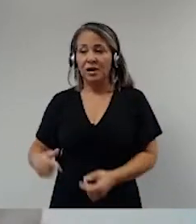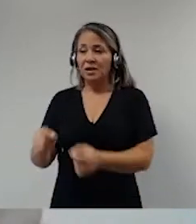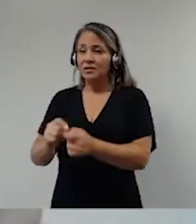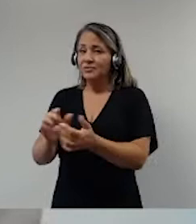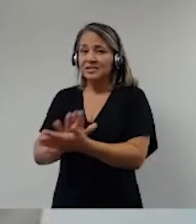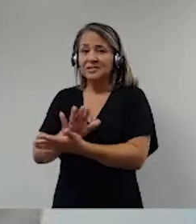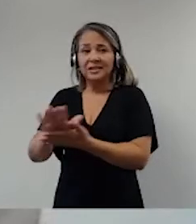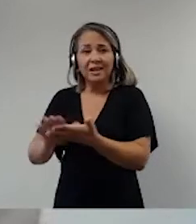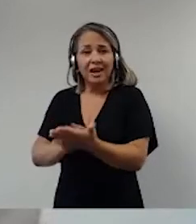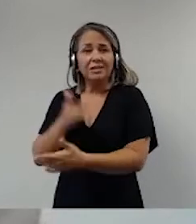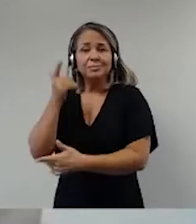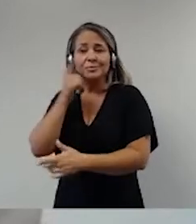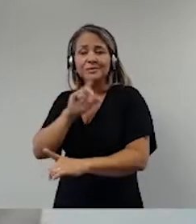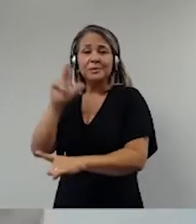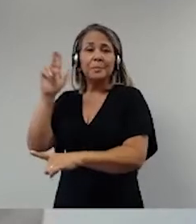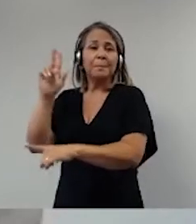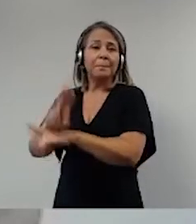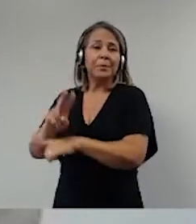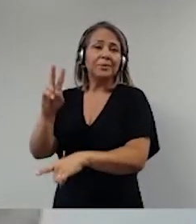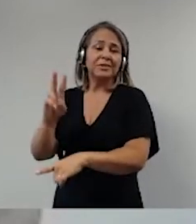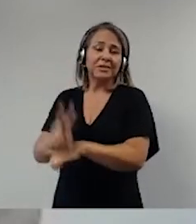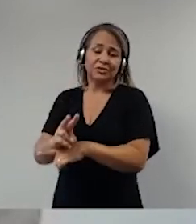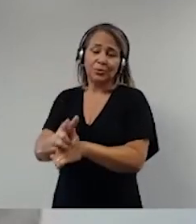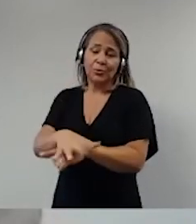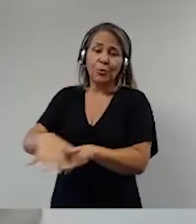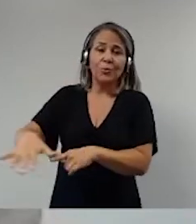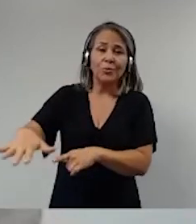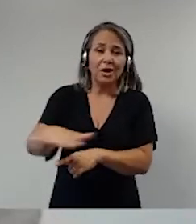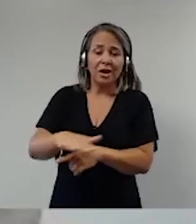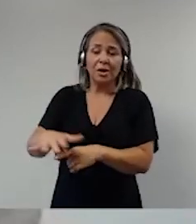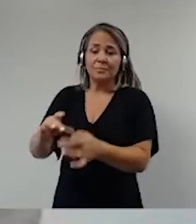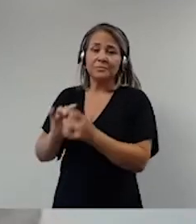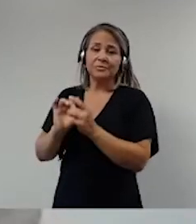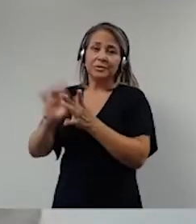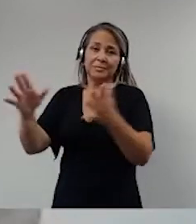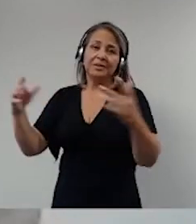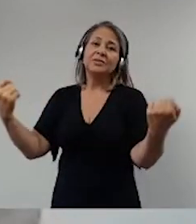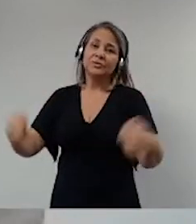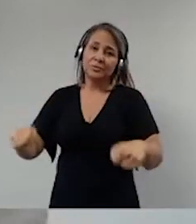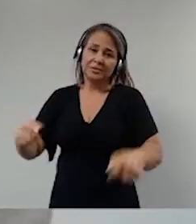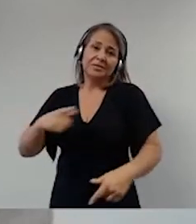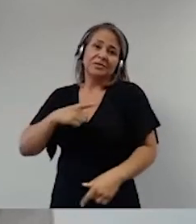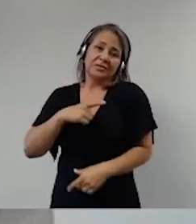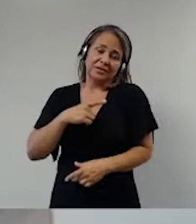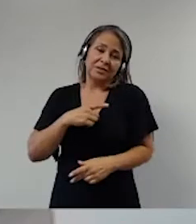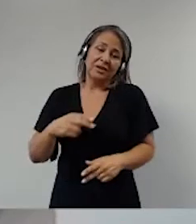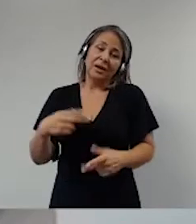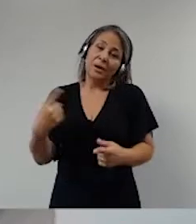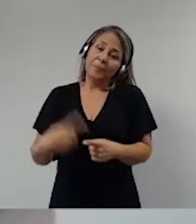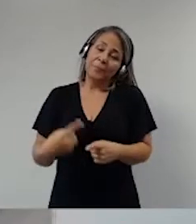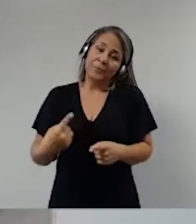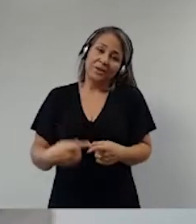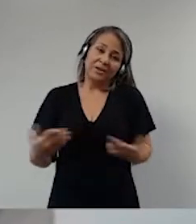para proteger este campo de liberdade que eu deveria ter por